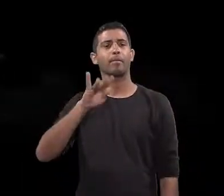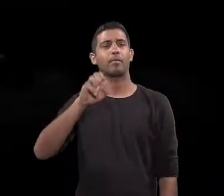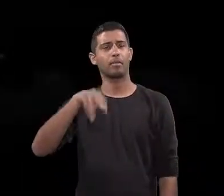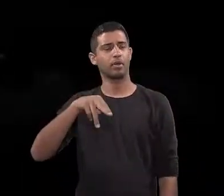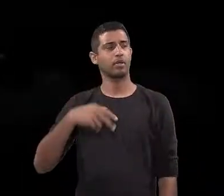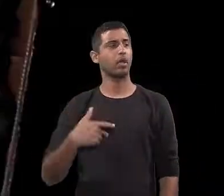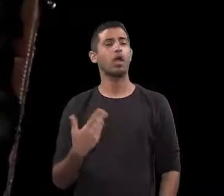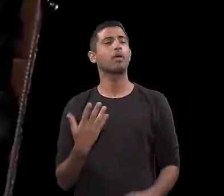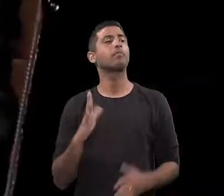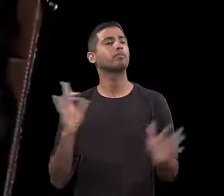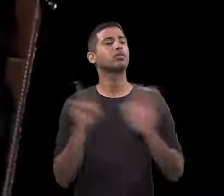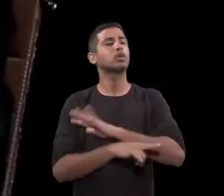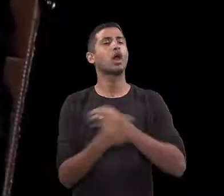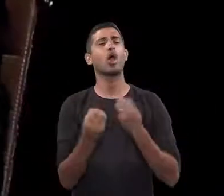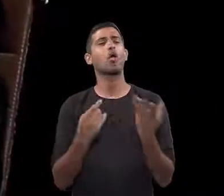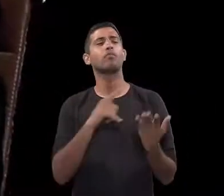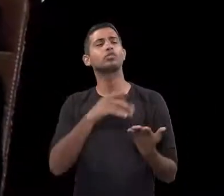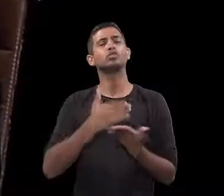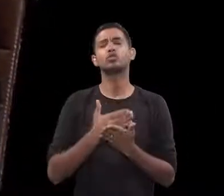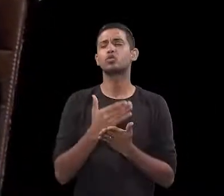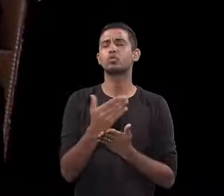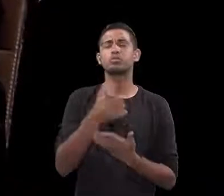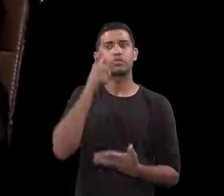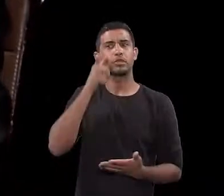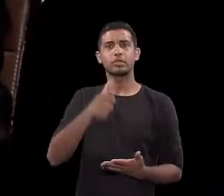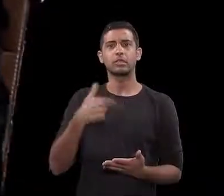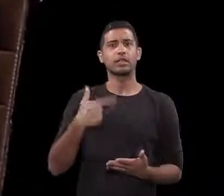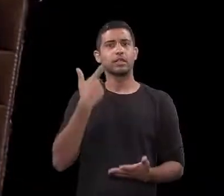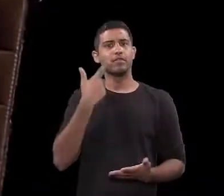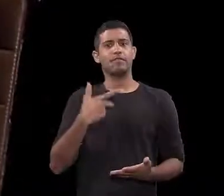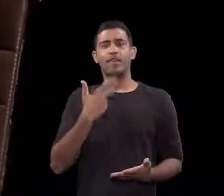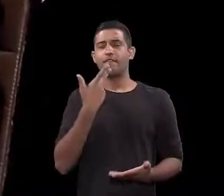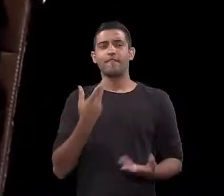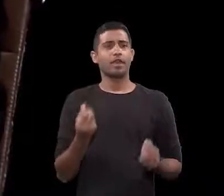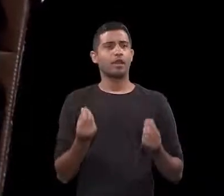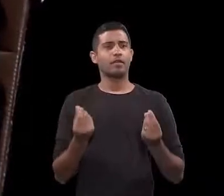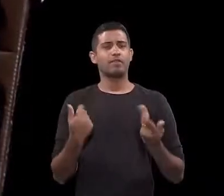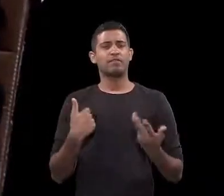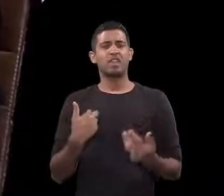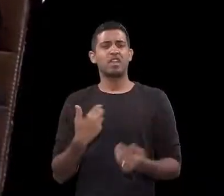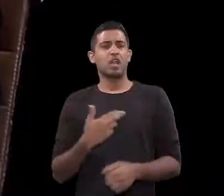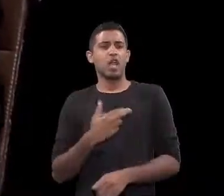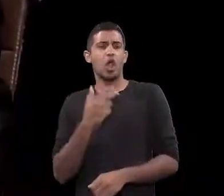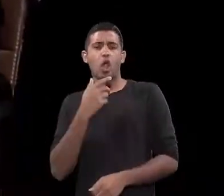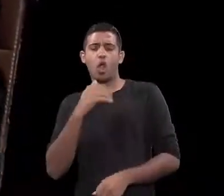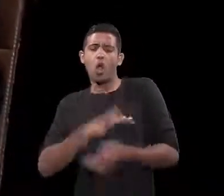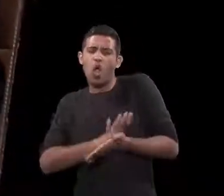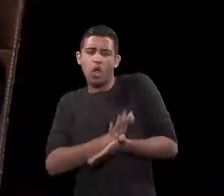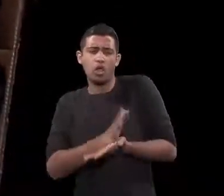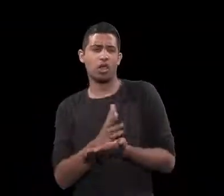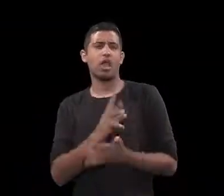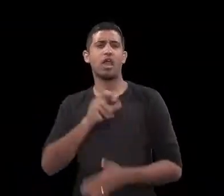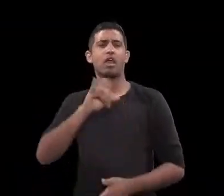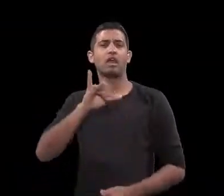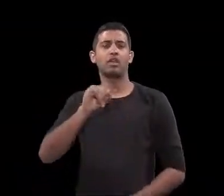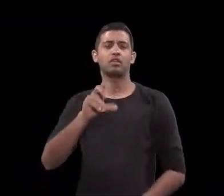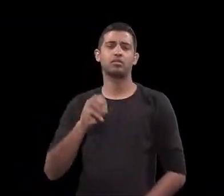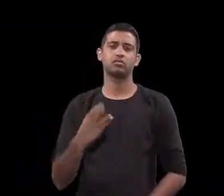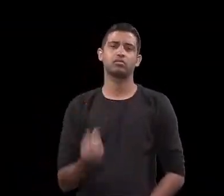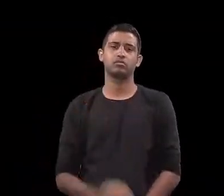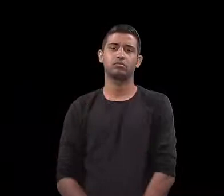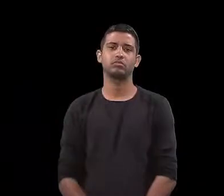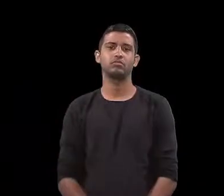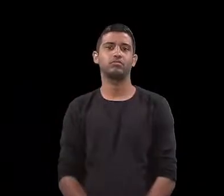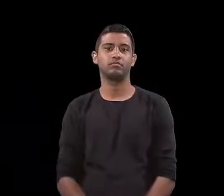Steins. Matti, como é que você começou a se interessar por essa questão de racismo?